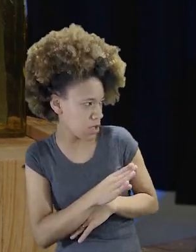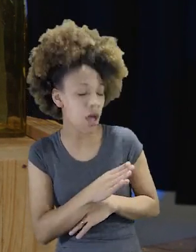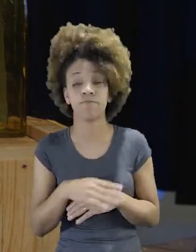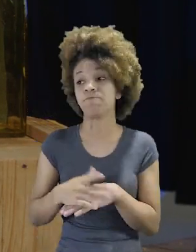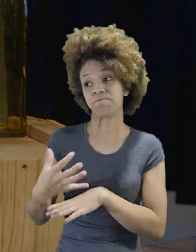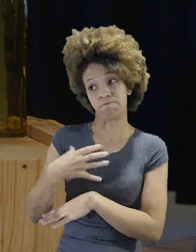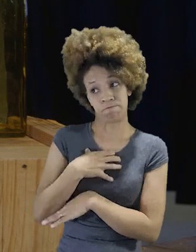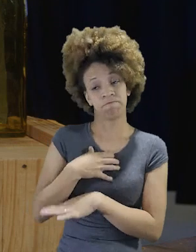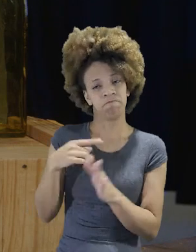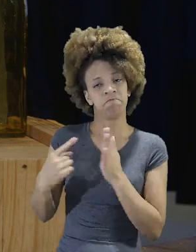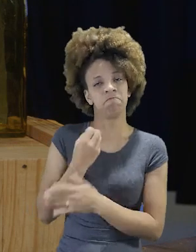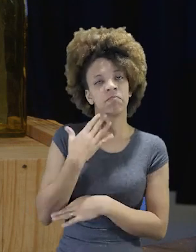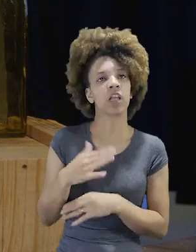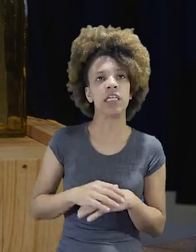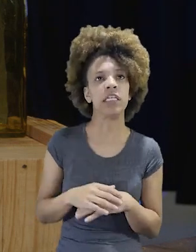que